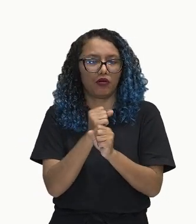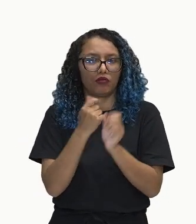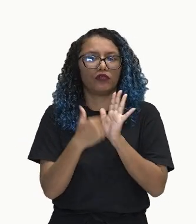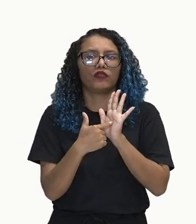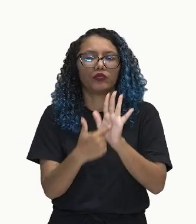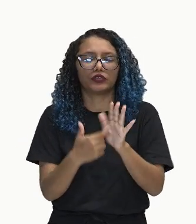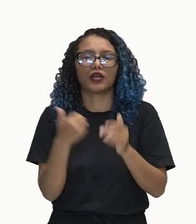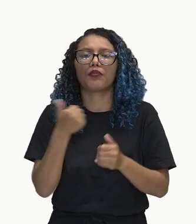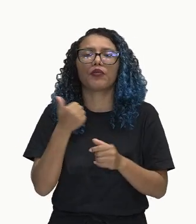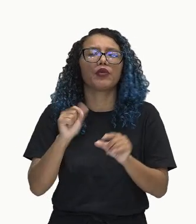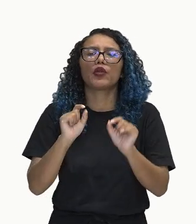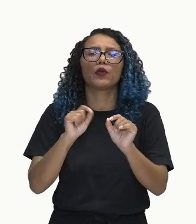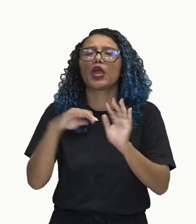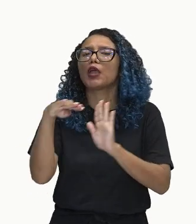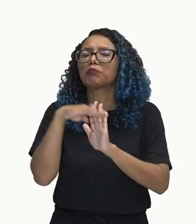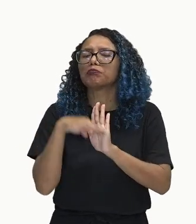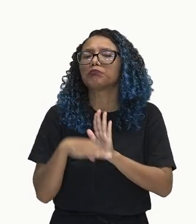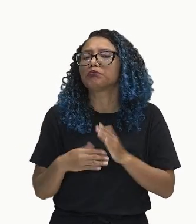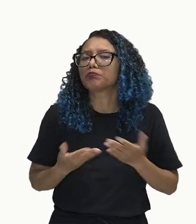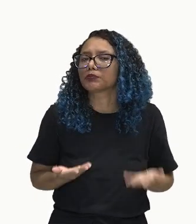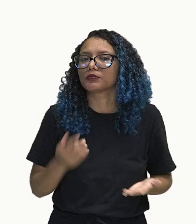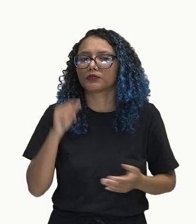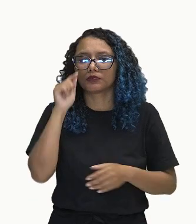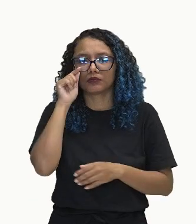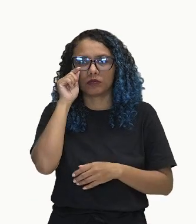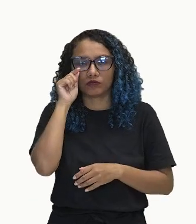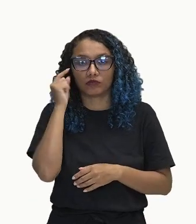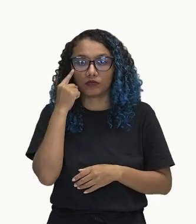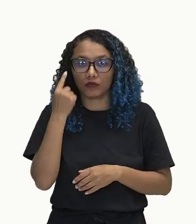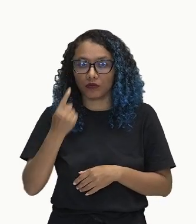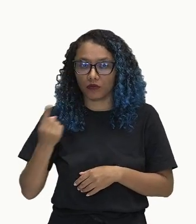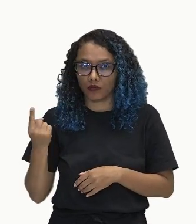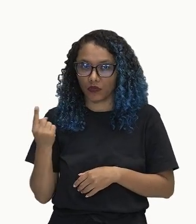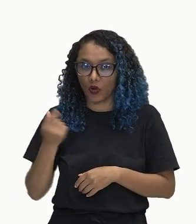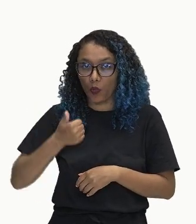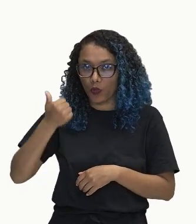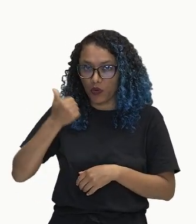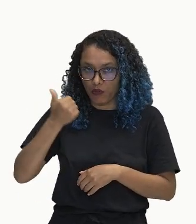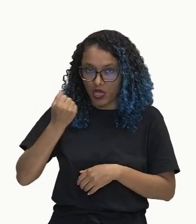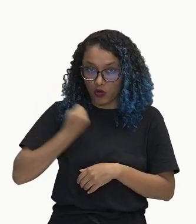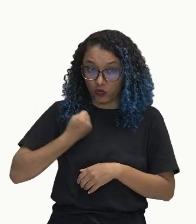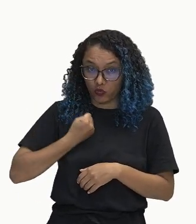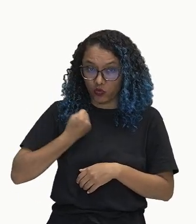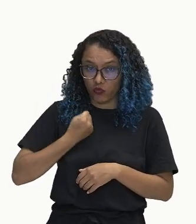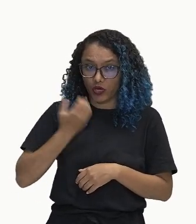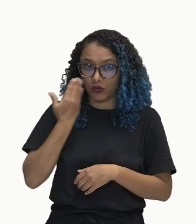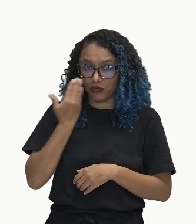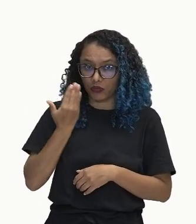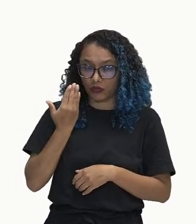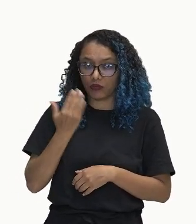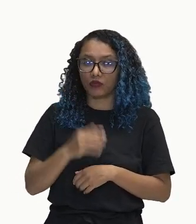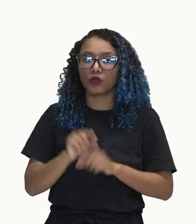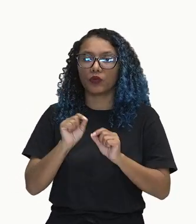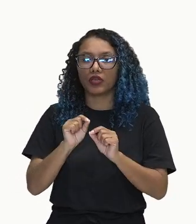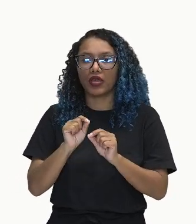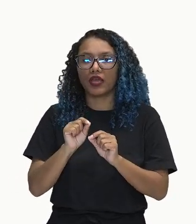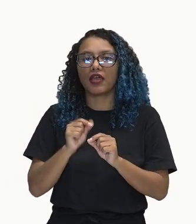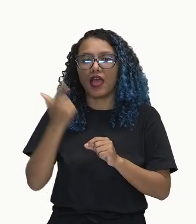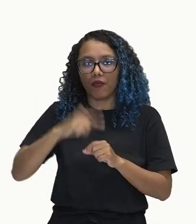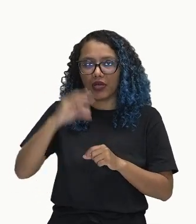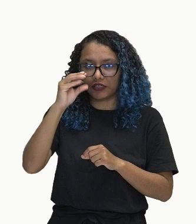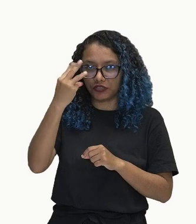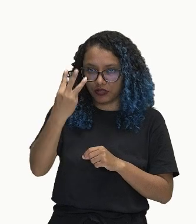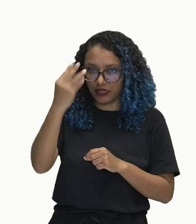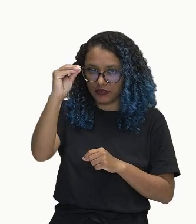Primeiro passo. Esse primeiro número entre as duas barras, tá? Você repete. Então, aqui eu vou repetir o